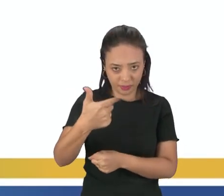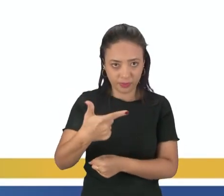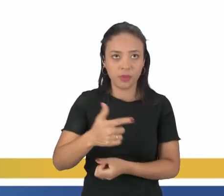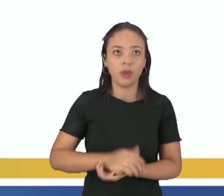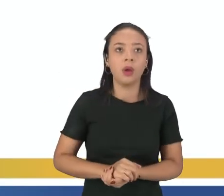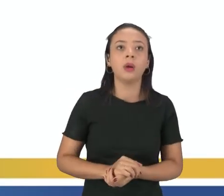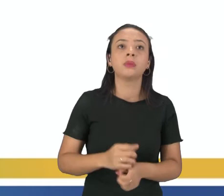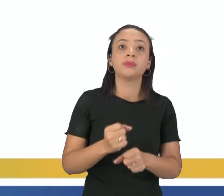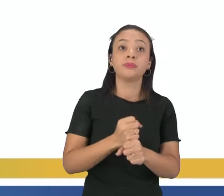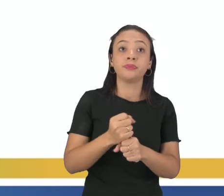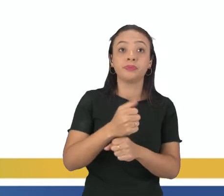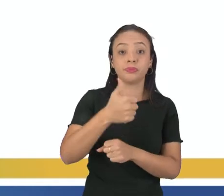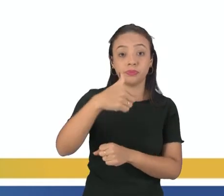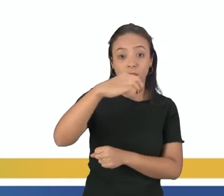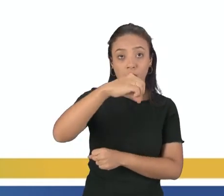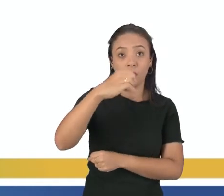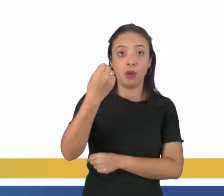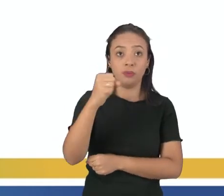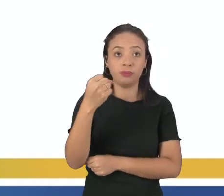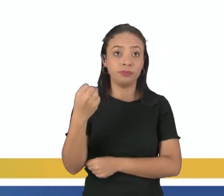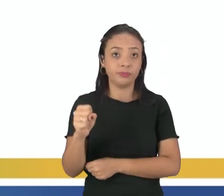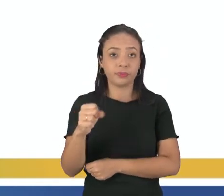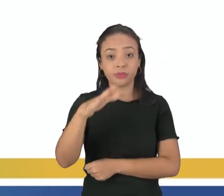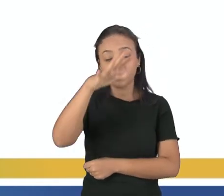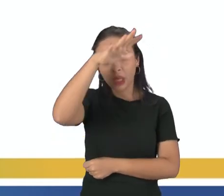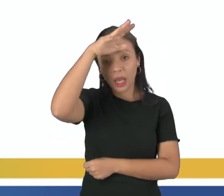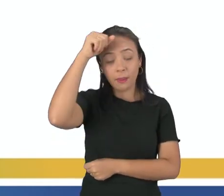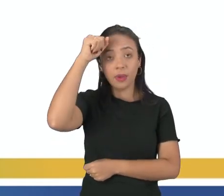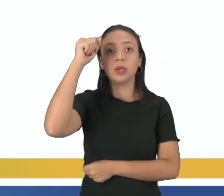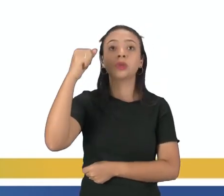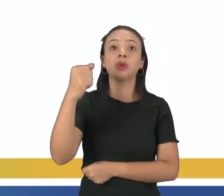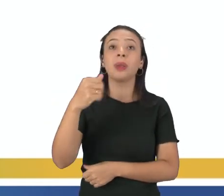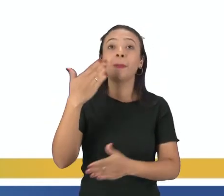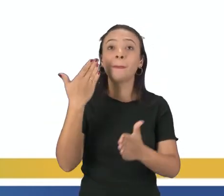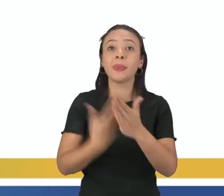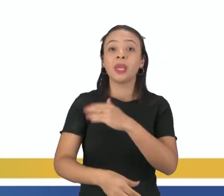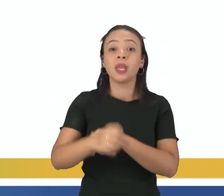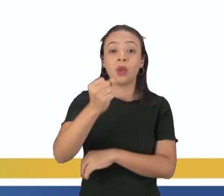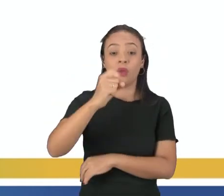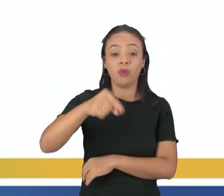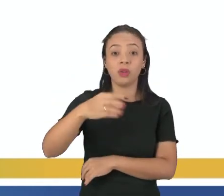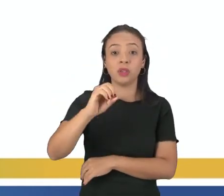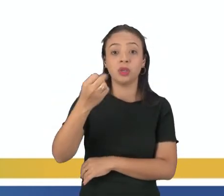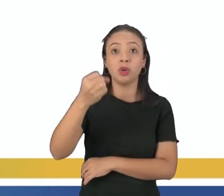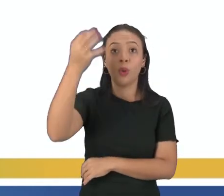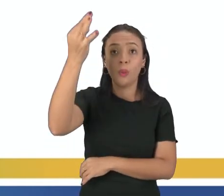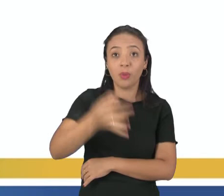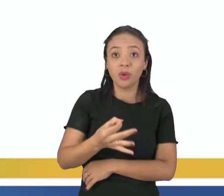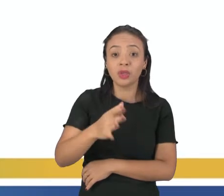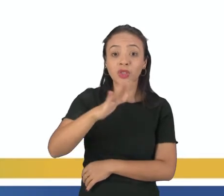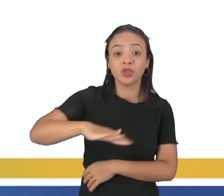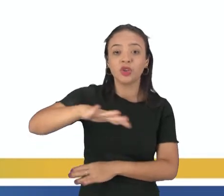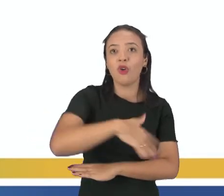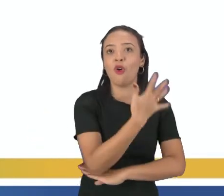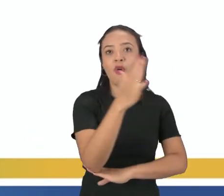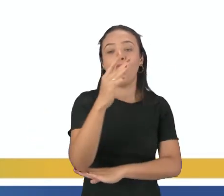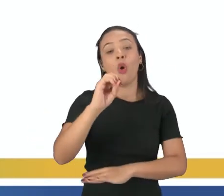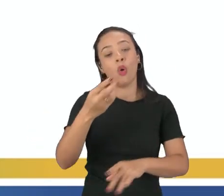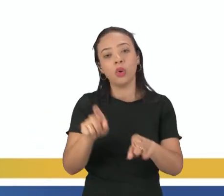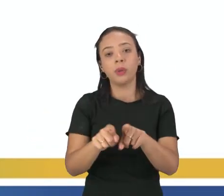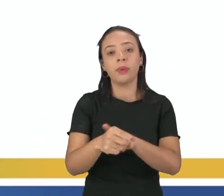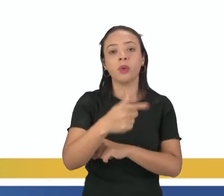Desde 1988, a Amazônia Legal perdeu cerca de 8,08% da área da floresta, ou